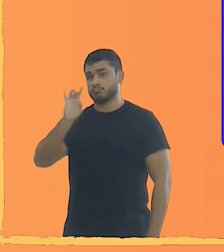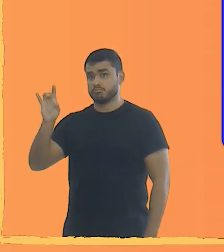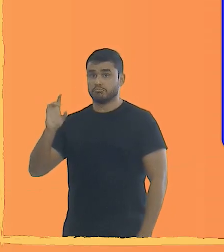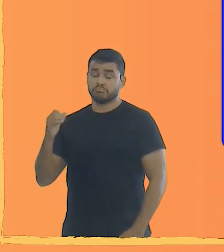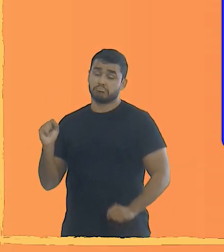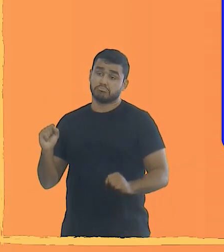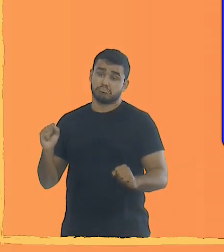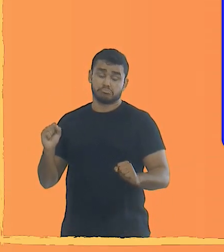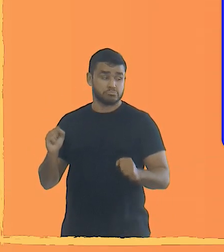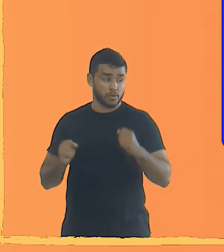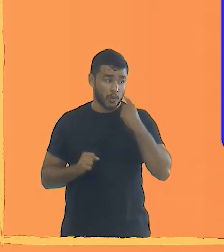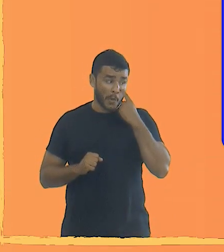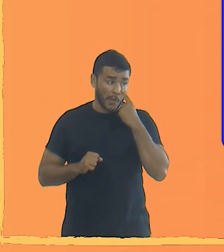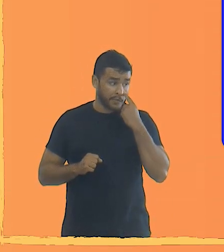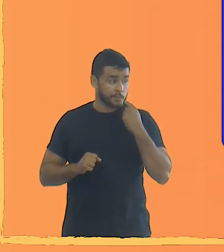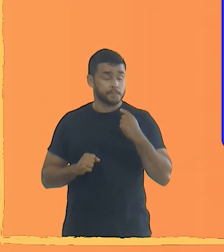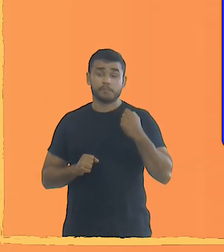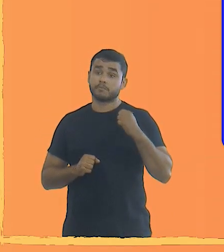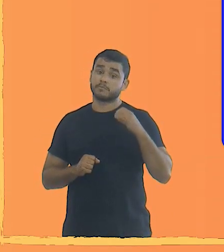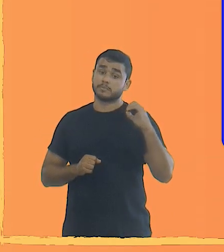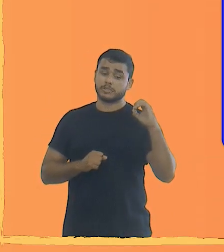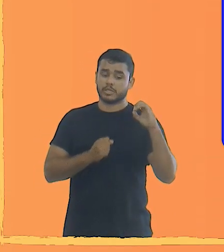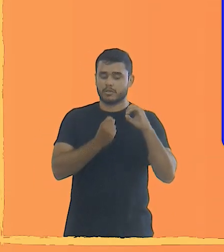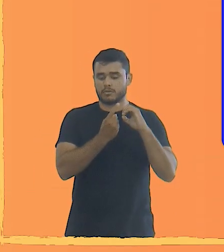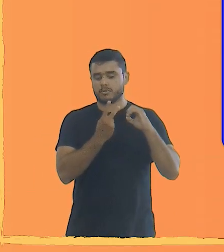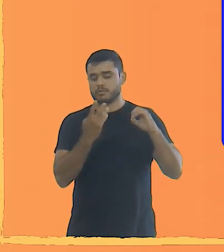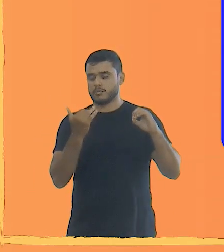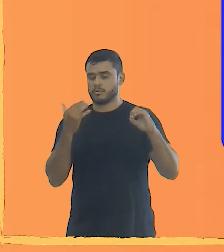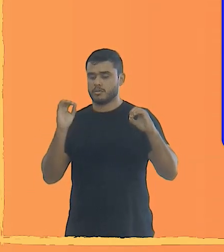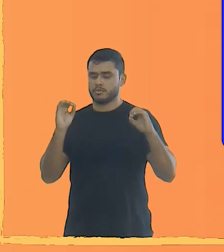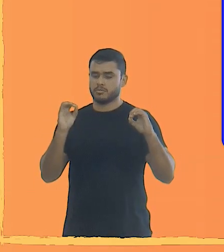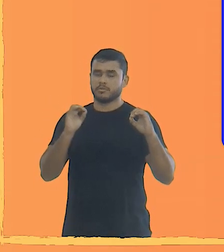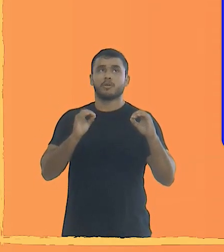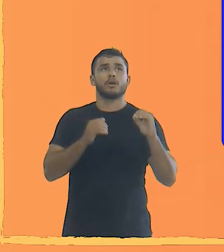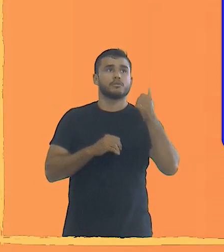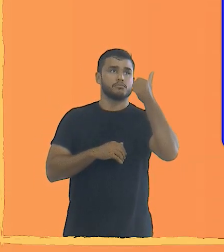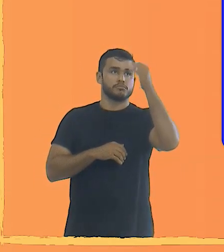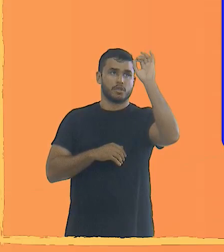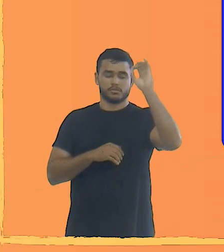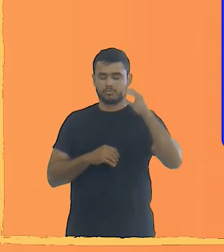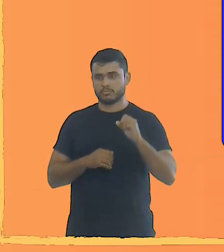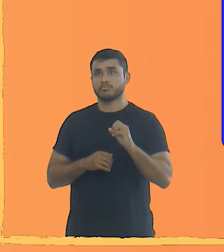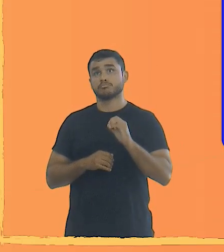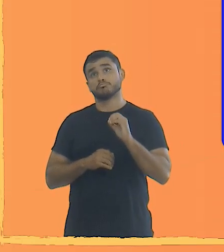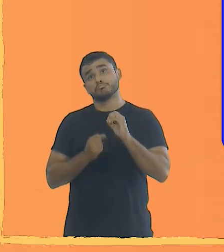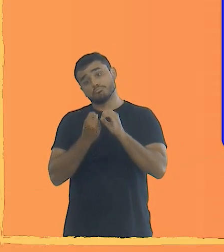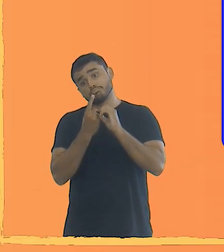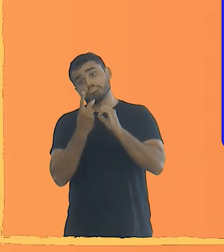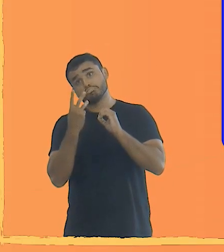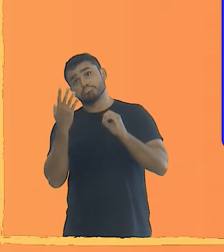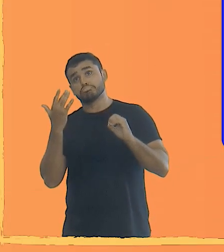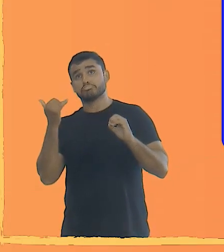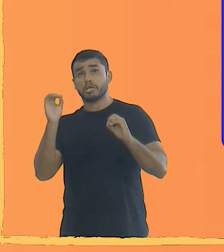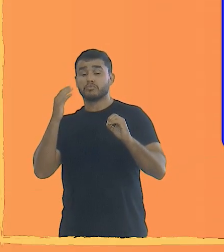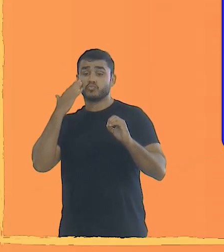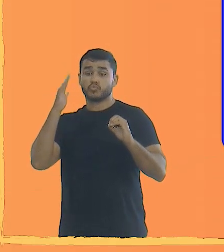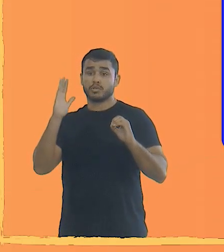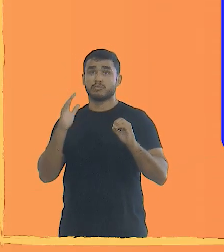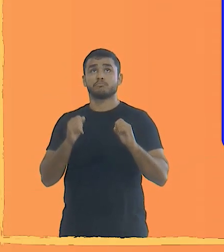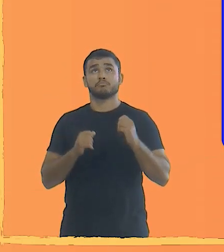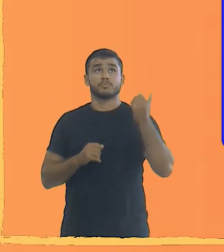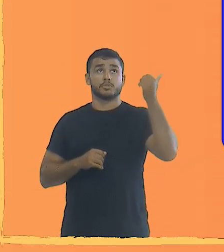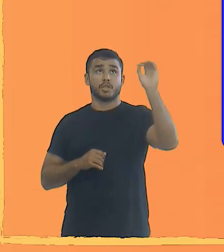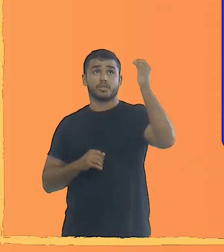10 possibilidades. Então para cada dígito, 10 possibilidades. Na hora que a gente indica as possibilidades e depois efetua